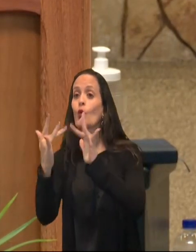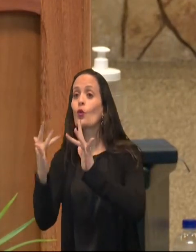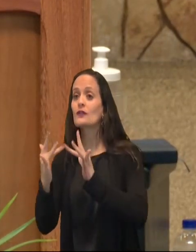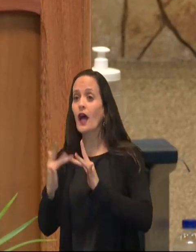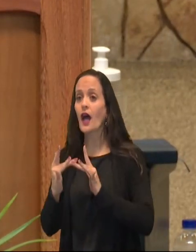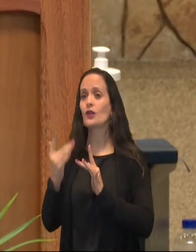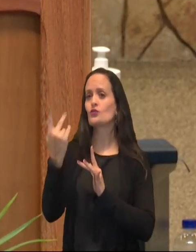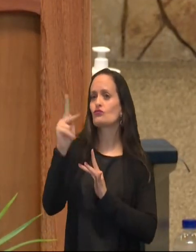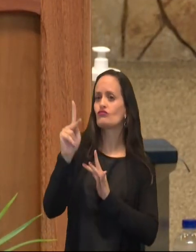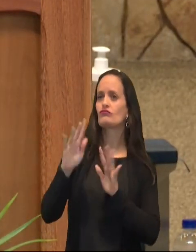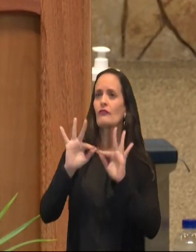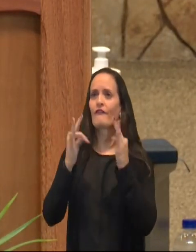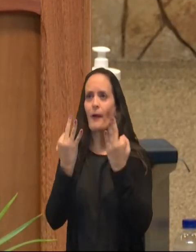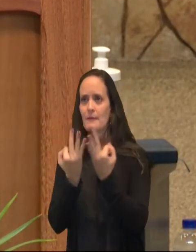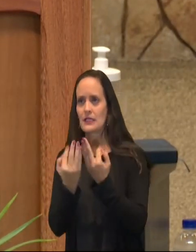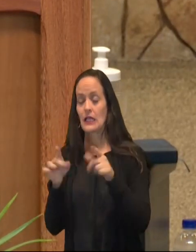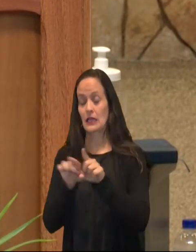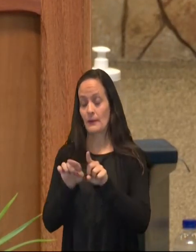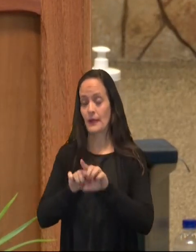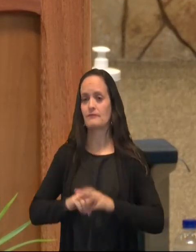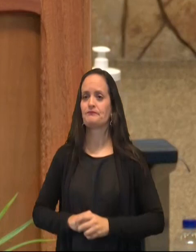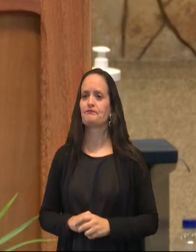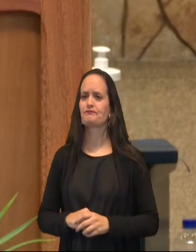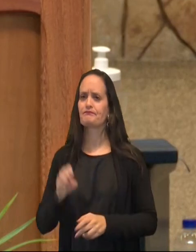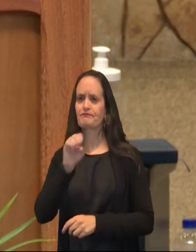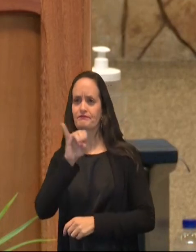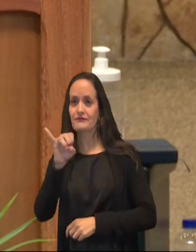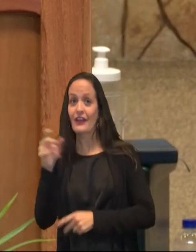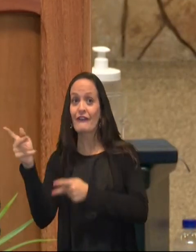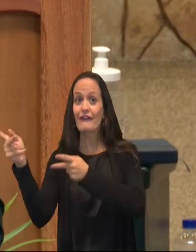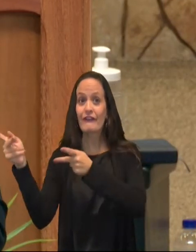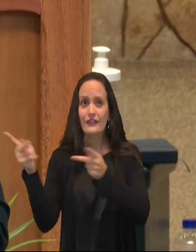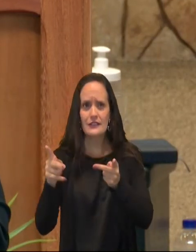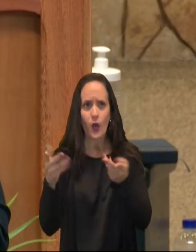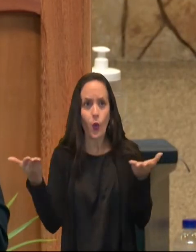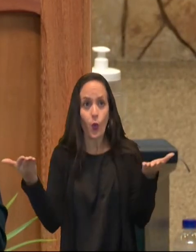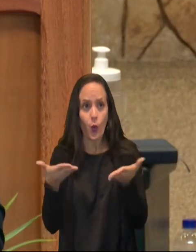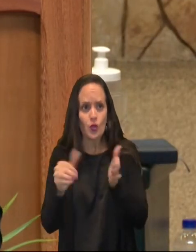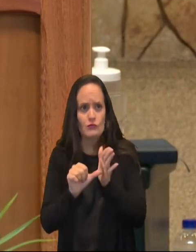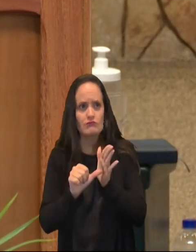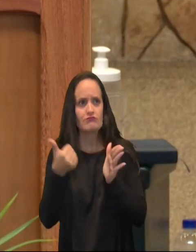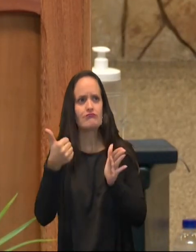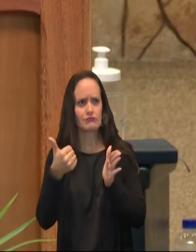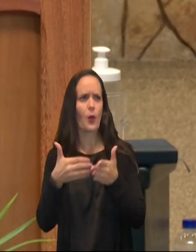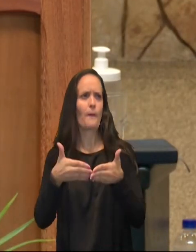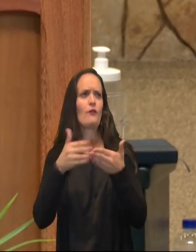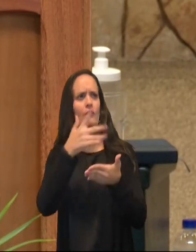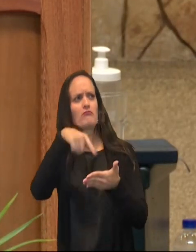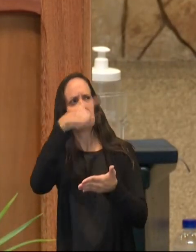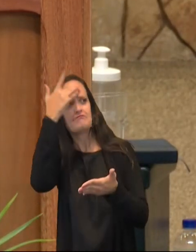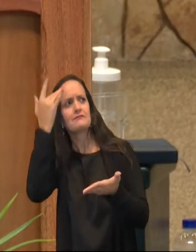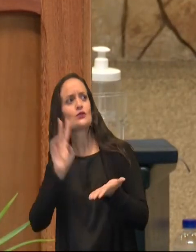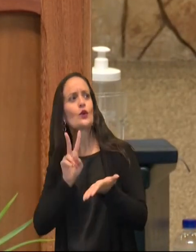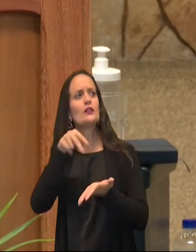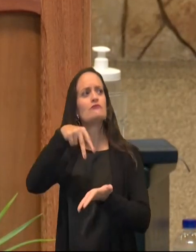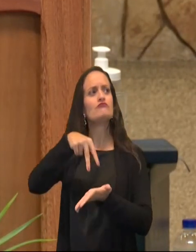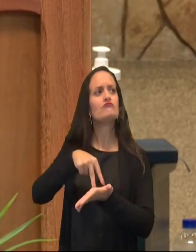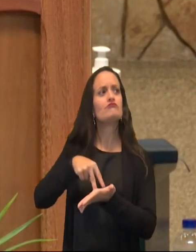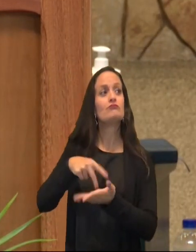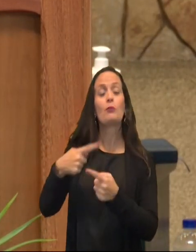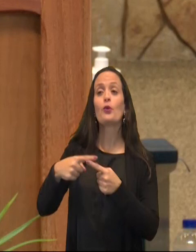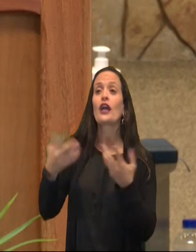família. Assim, caso você esteja nos visitando hoje, pedimos que você fique de pé aí mesmo no seu lugar, para que possamos reconhecê-lo